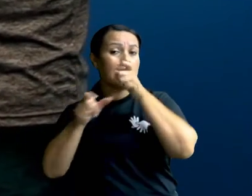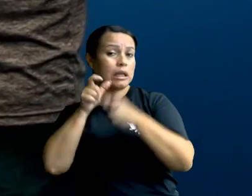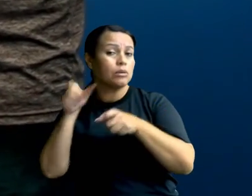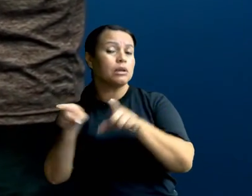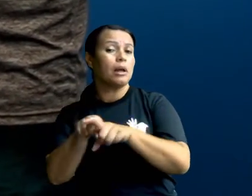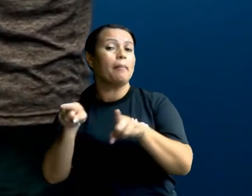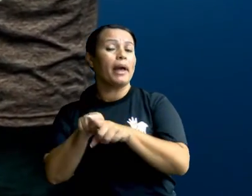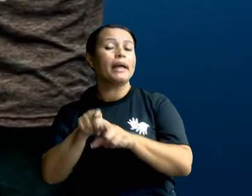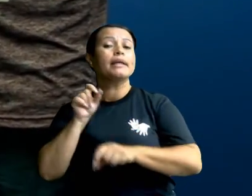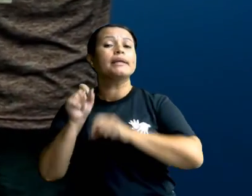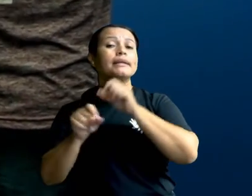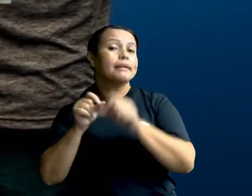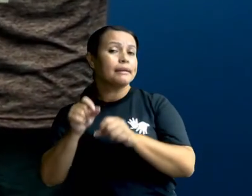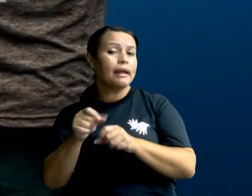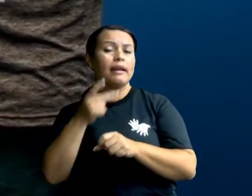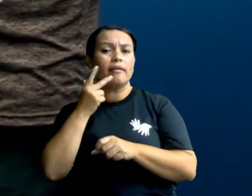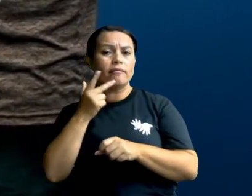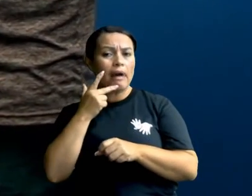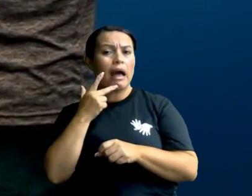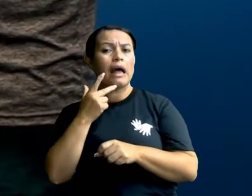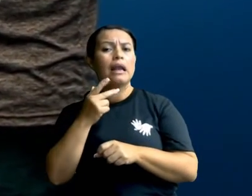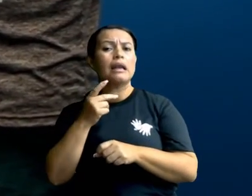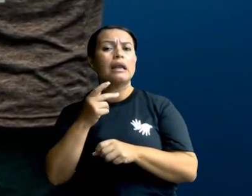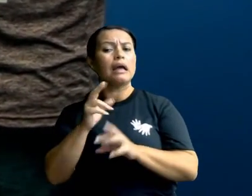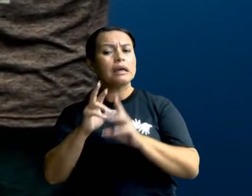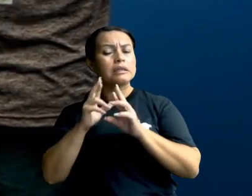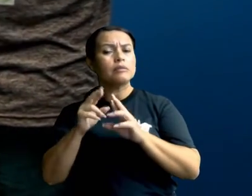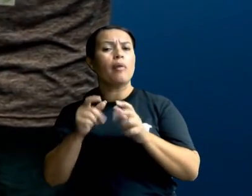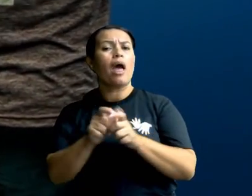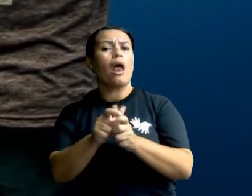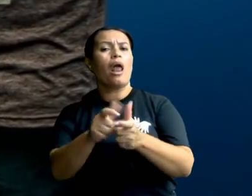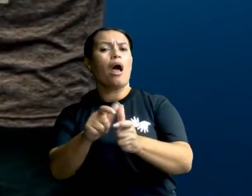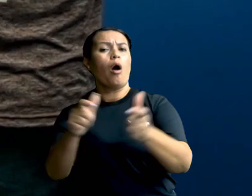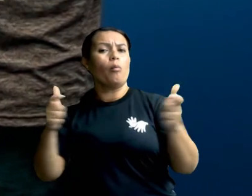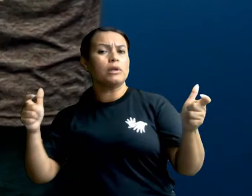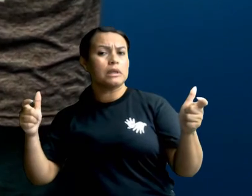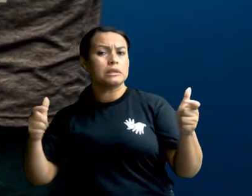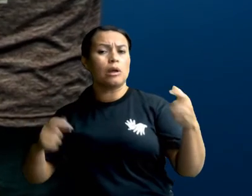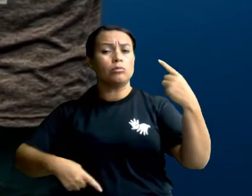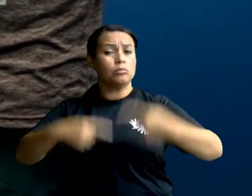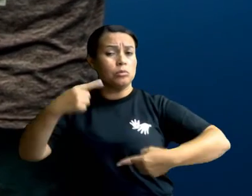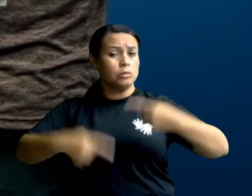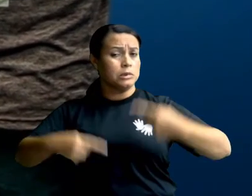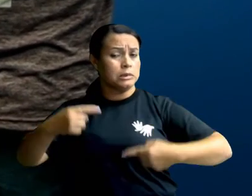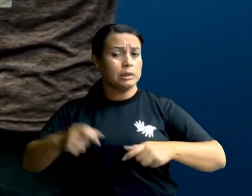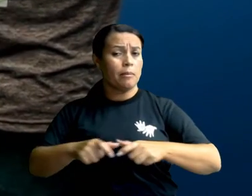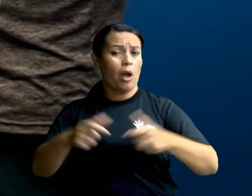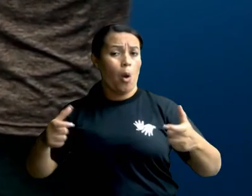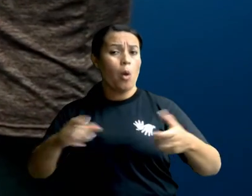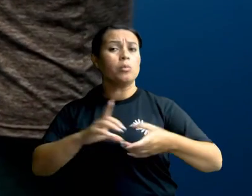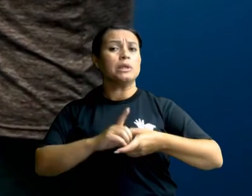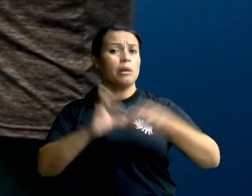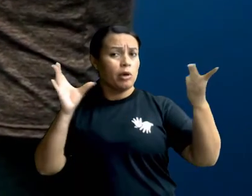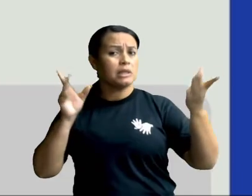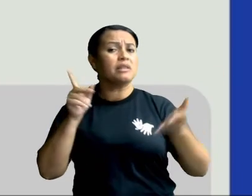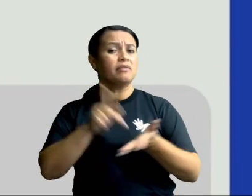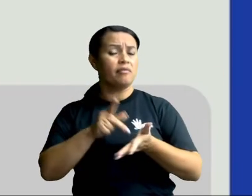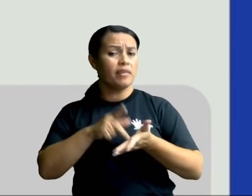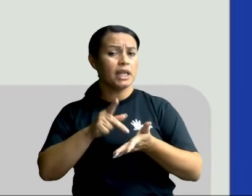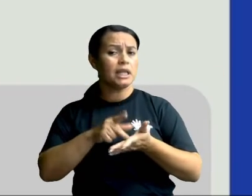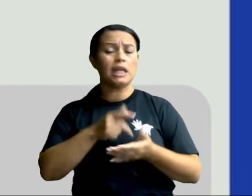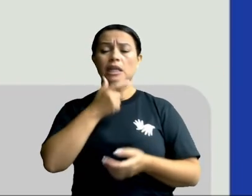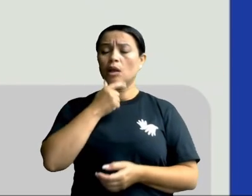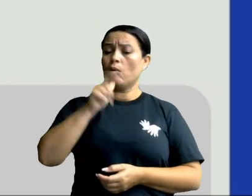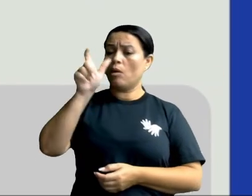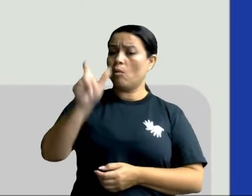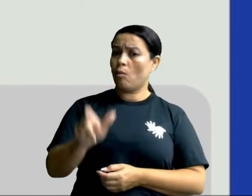porque ele almeja, né, que haja uma abertura política maior na China, né, a implementação de uma democracia de verdade, e ele